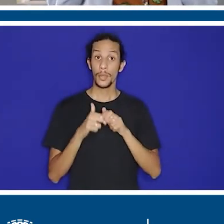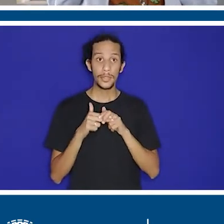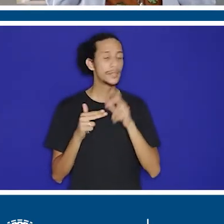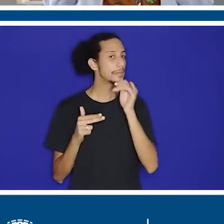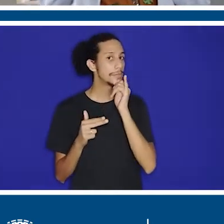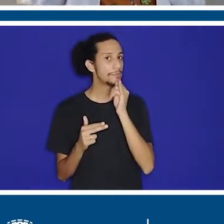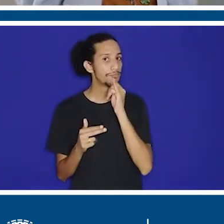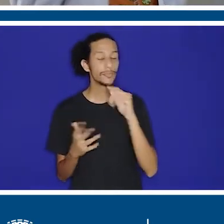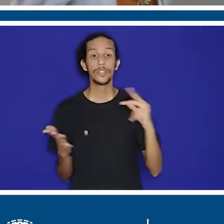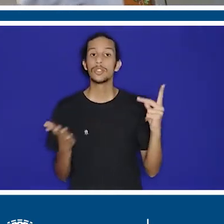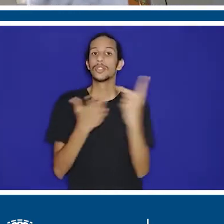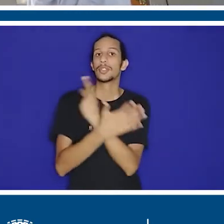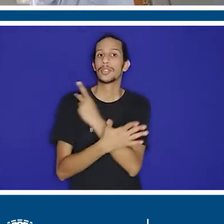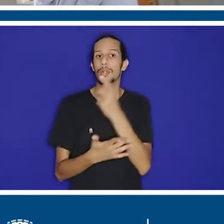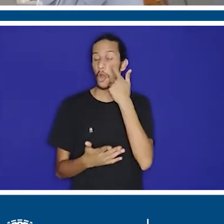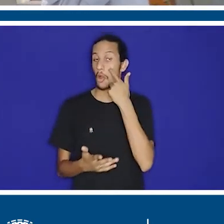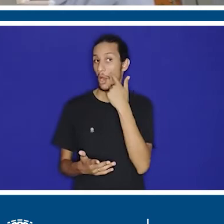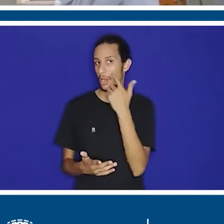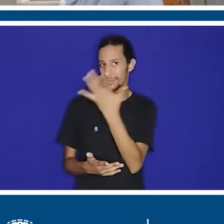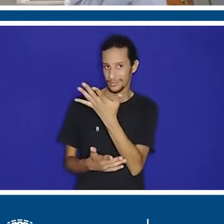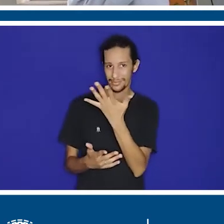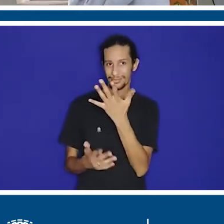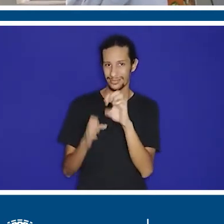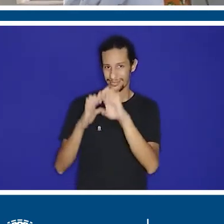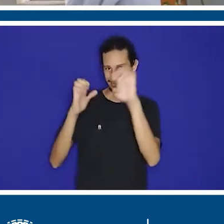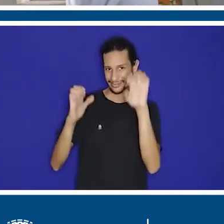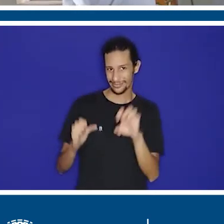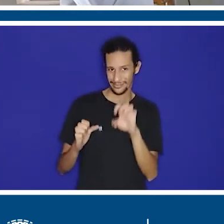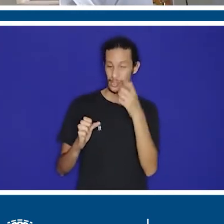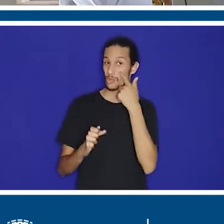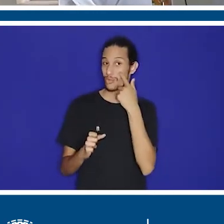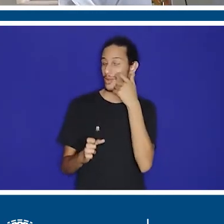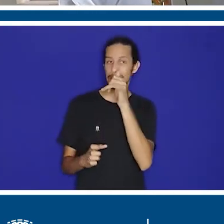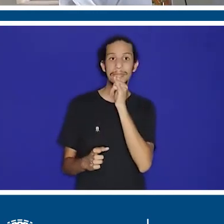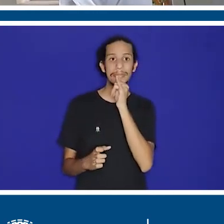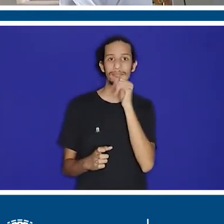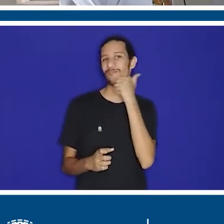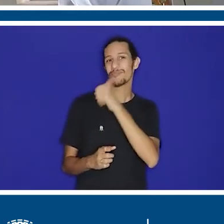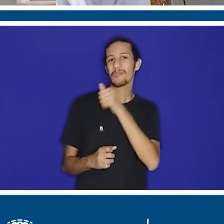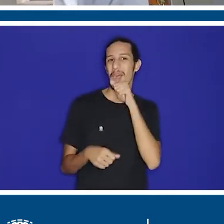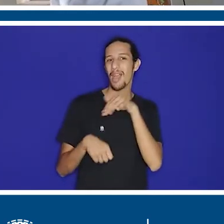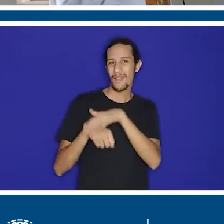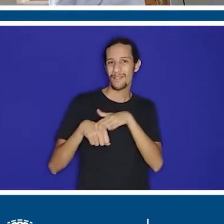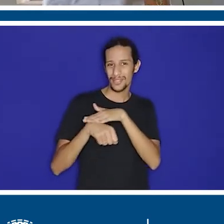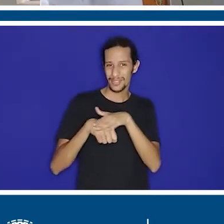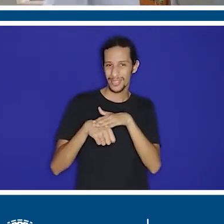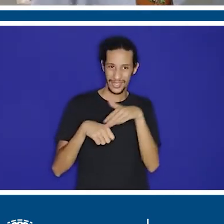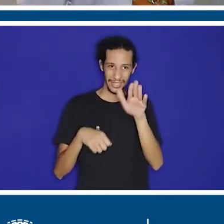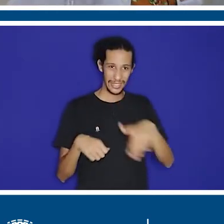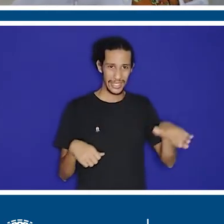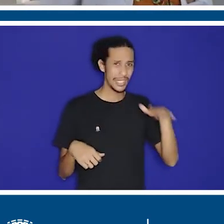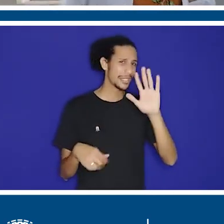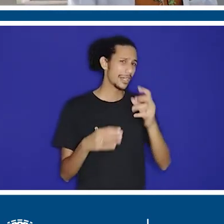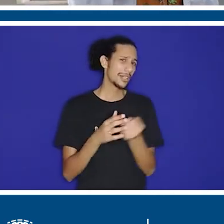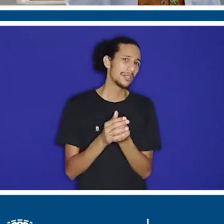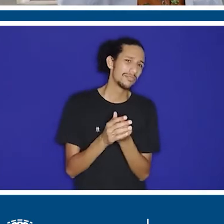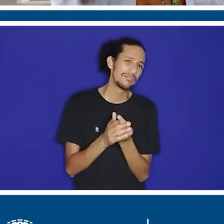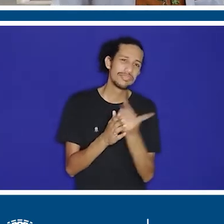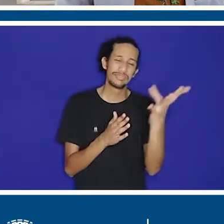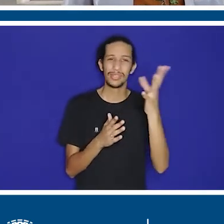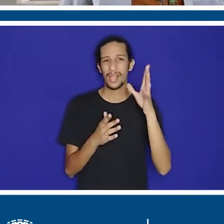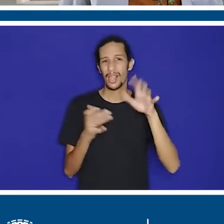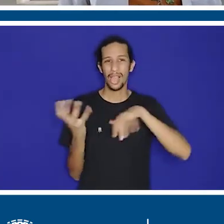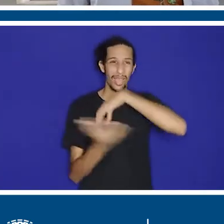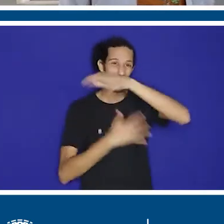Então, ali, vamos ver esse esqueminha aqui. Então, você vê ali a mãe falando com a criança. Ela já jogou tudo